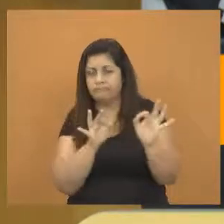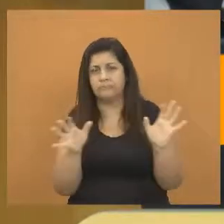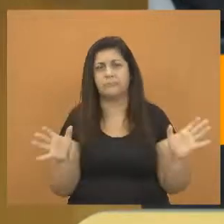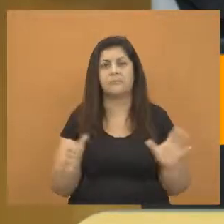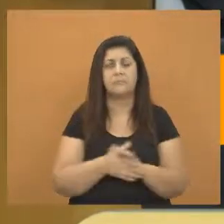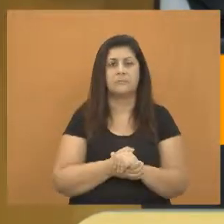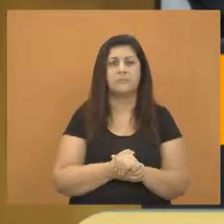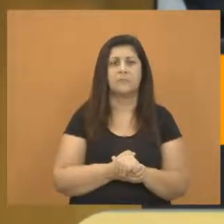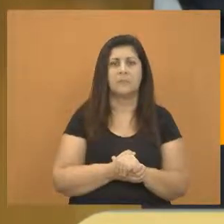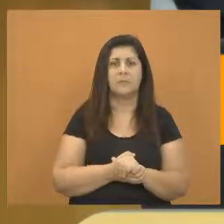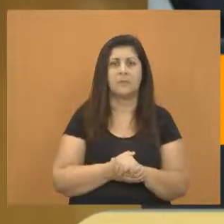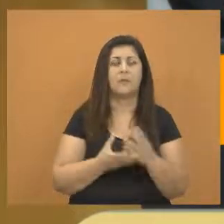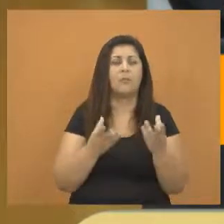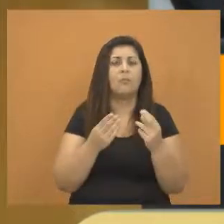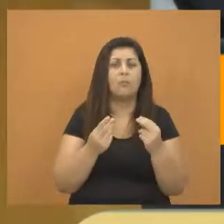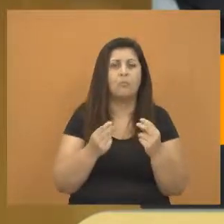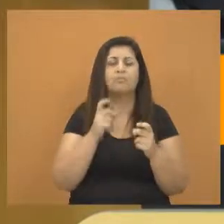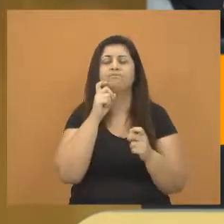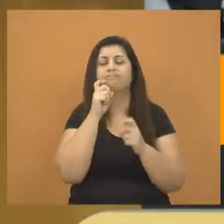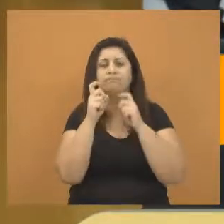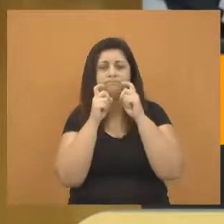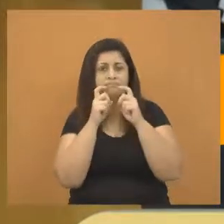Então, foram feitas diversas reuniões